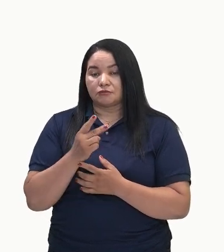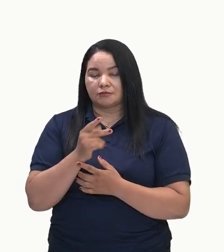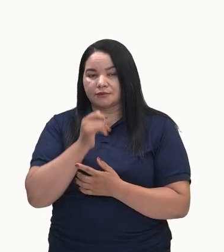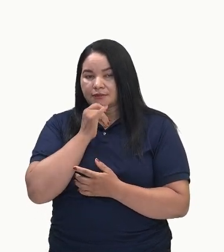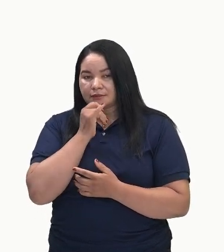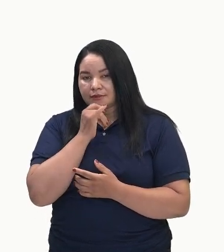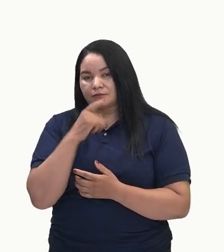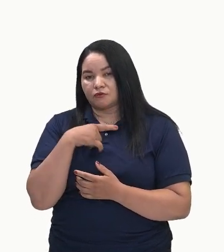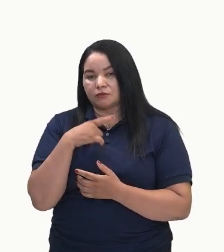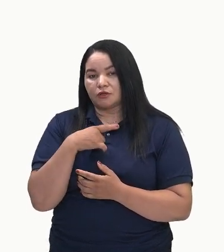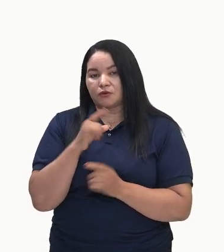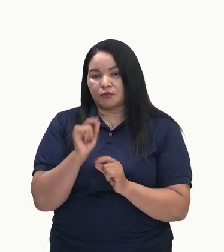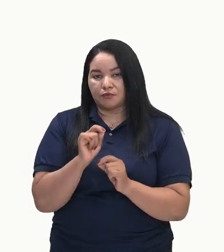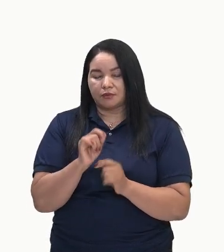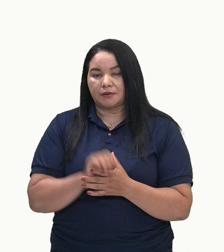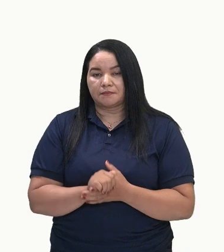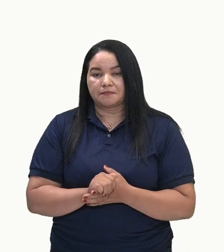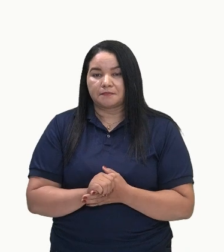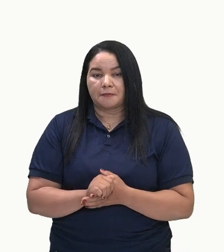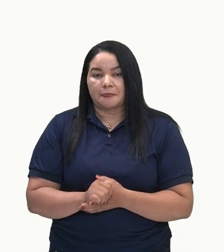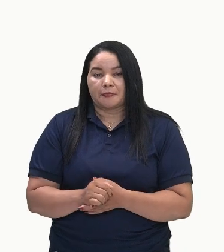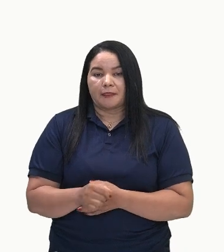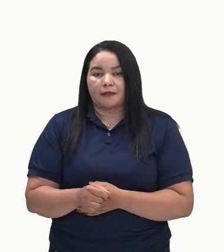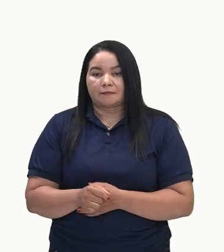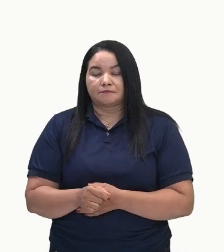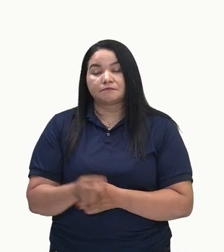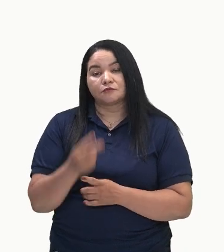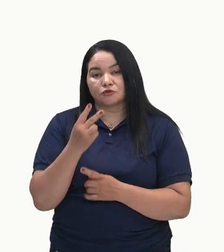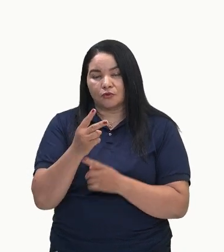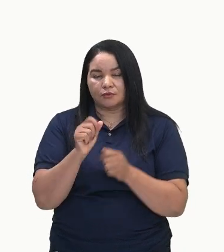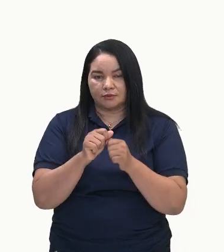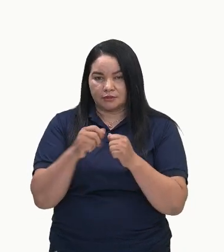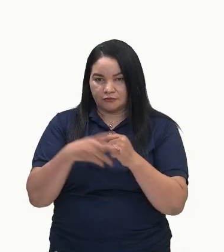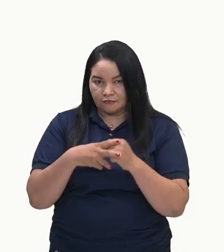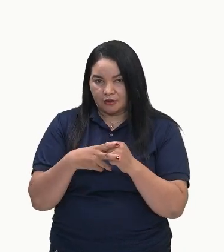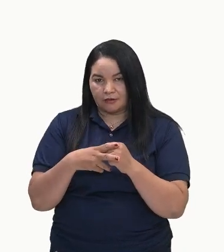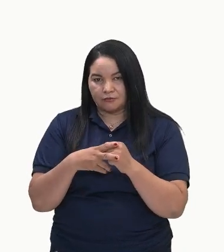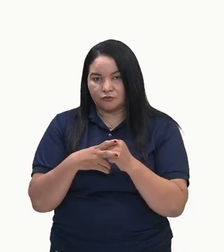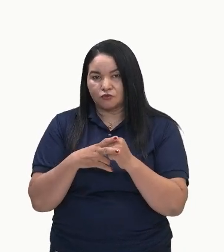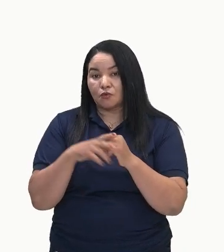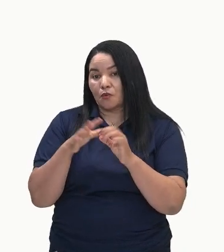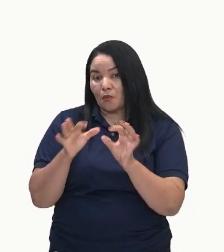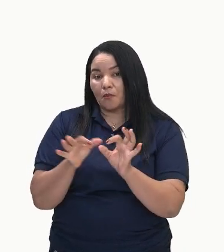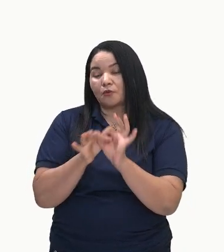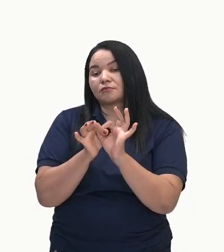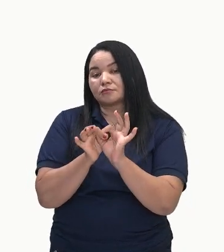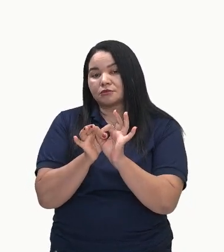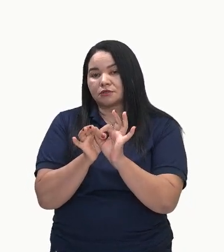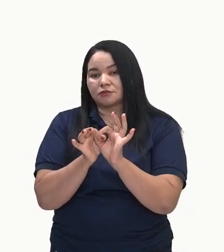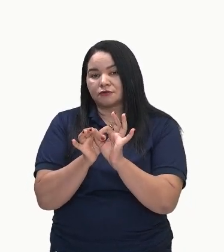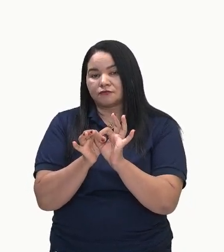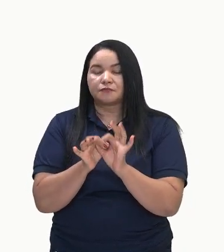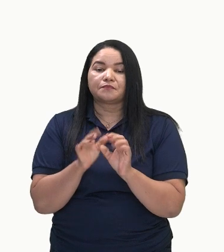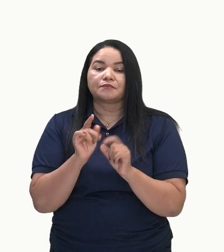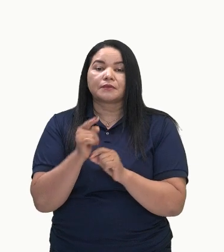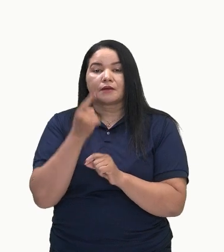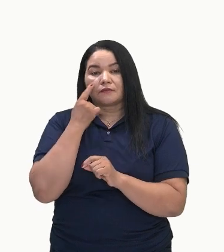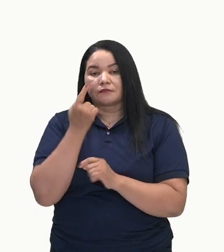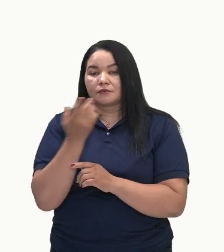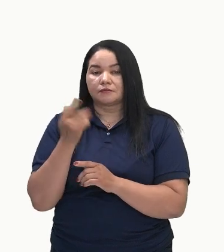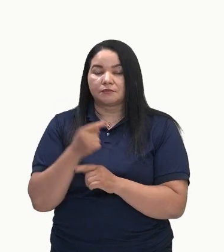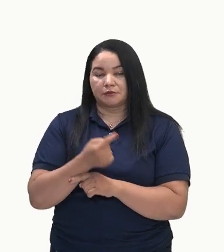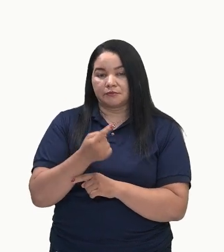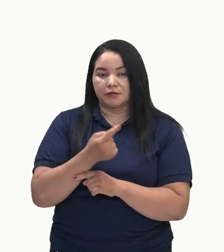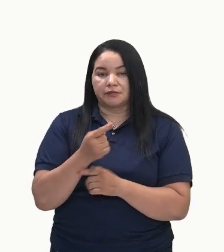eu vou ter esses dois advérbios aqui funcionando, né, como linking word. A primeira, the